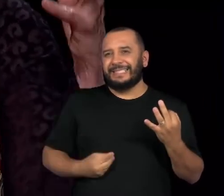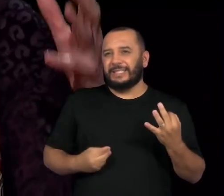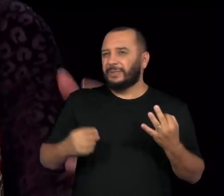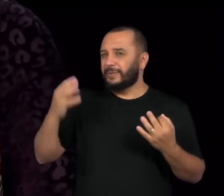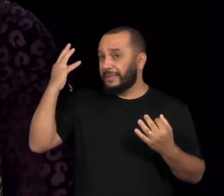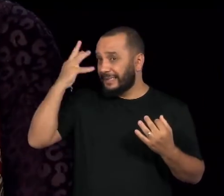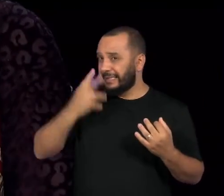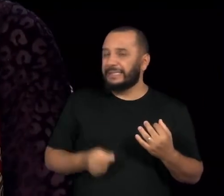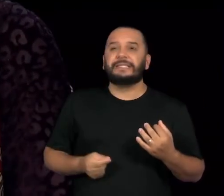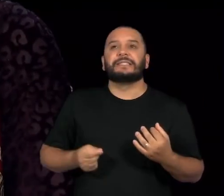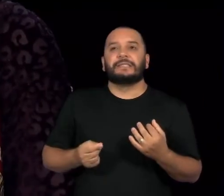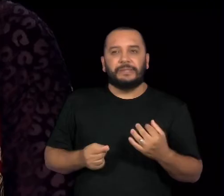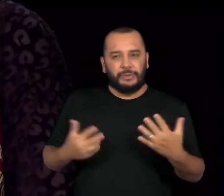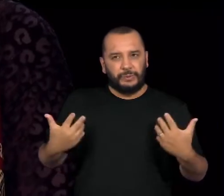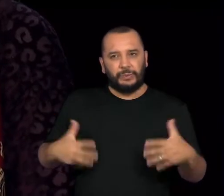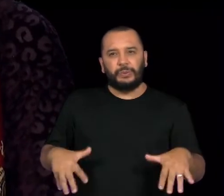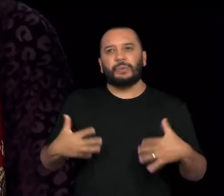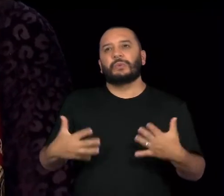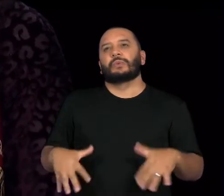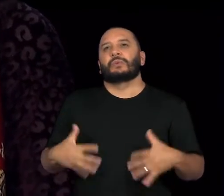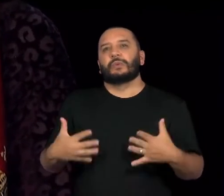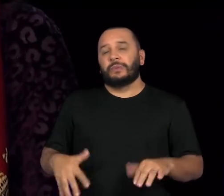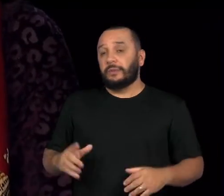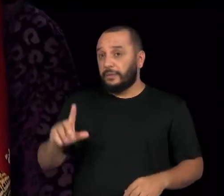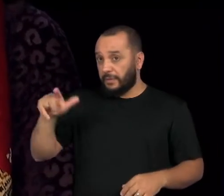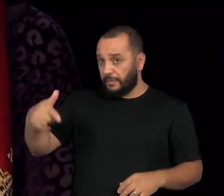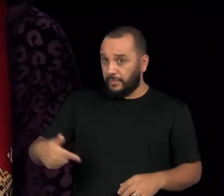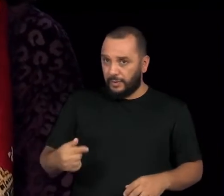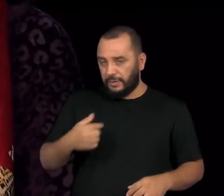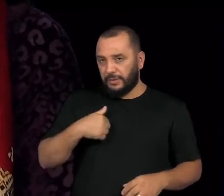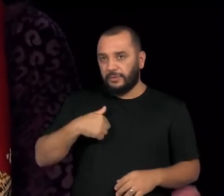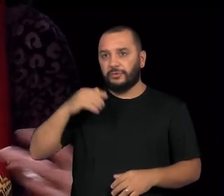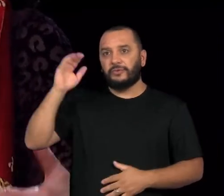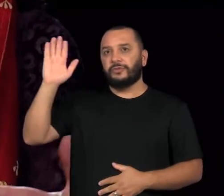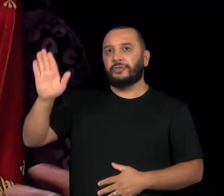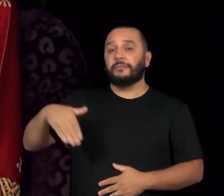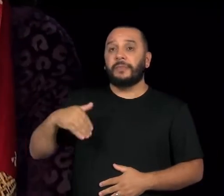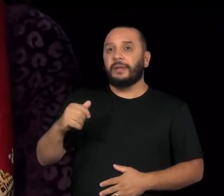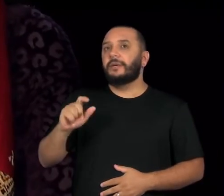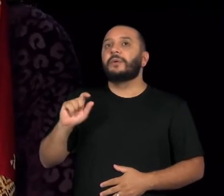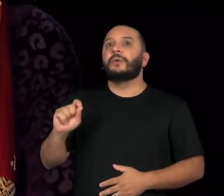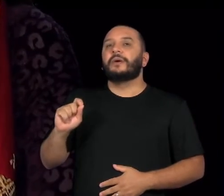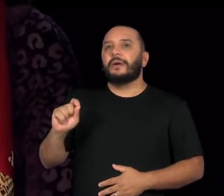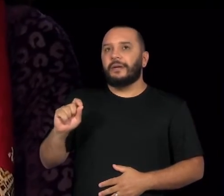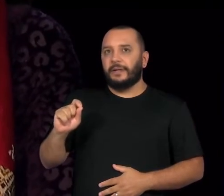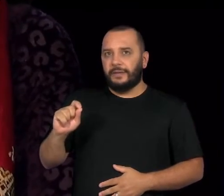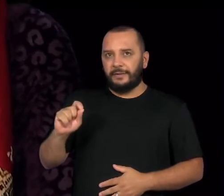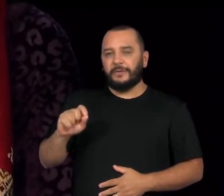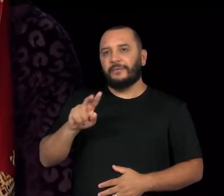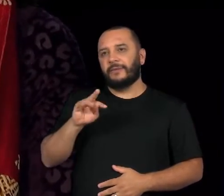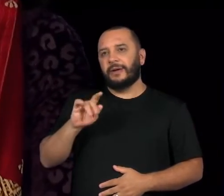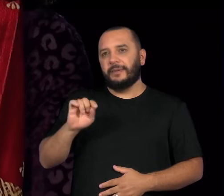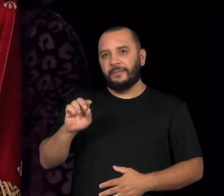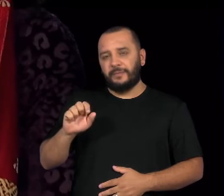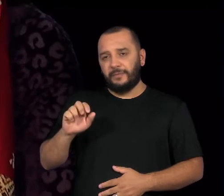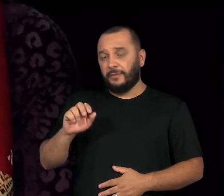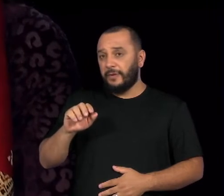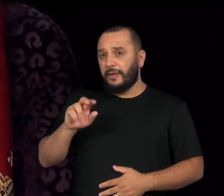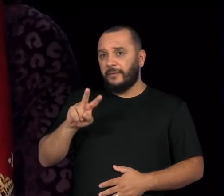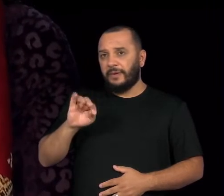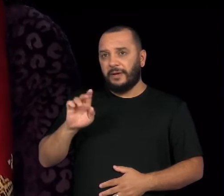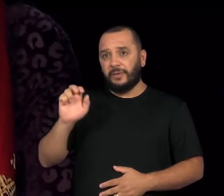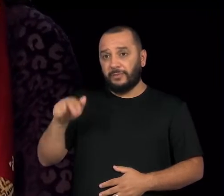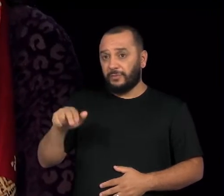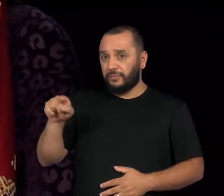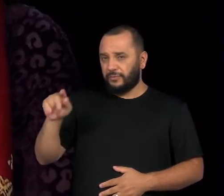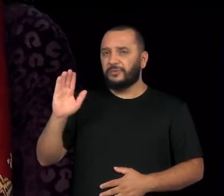muita ferramenta para o espetáculo. Depois eu chamei para fazer o oposto, que era a Weigel, que é toda uma coisa de